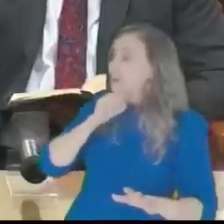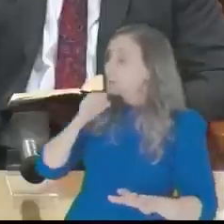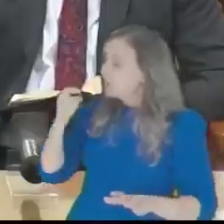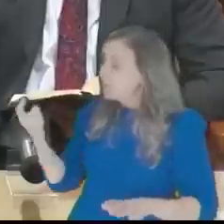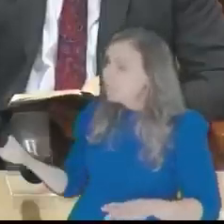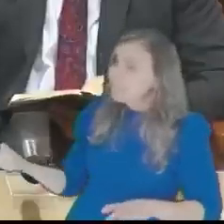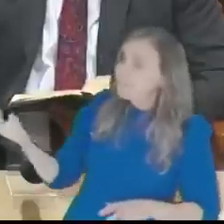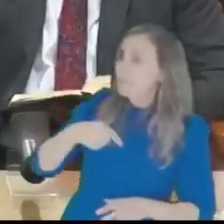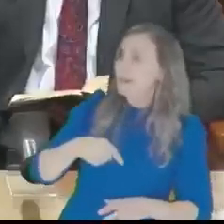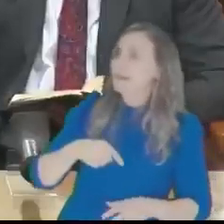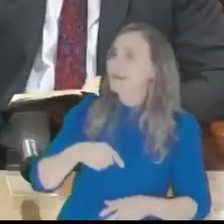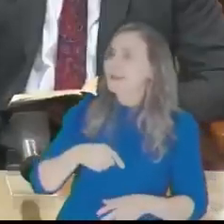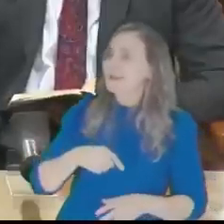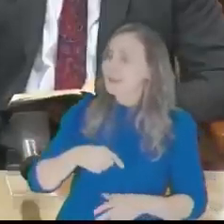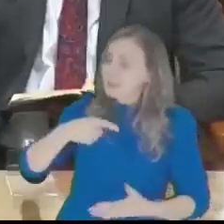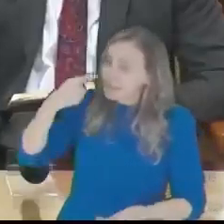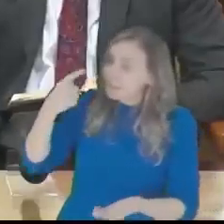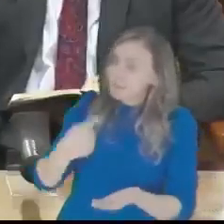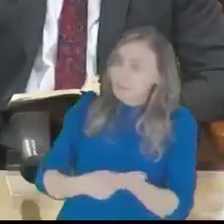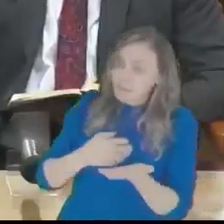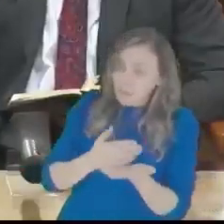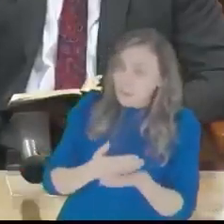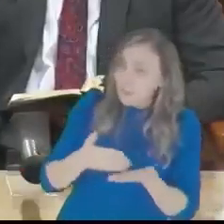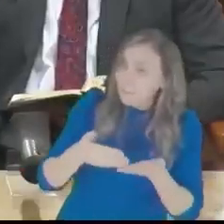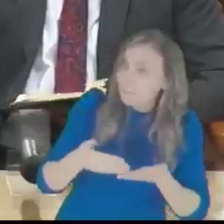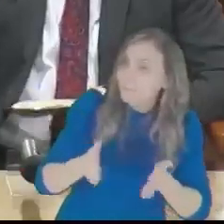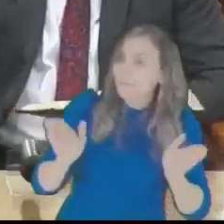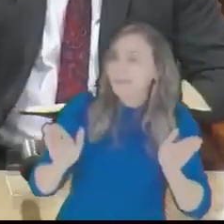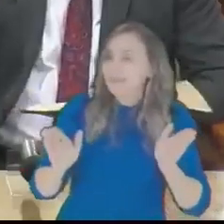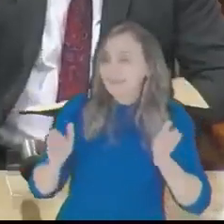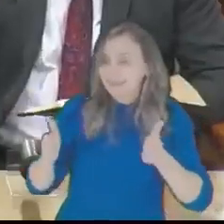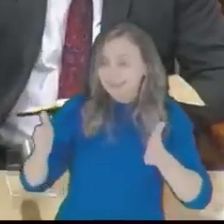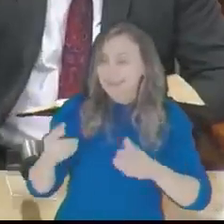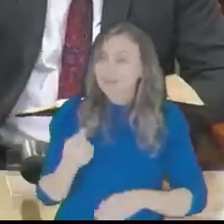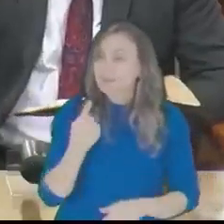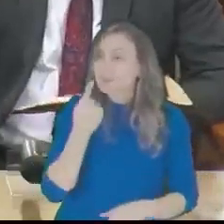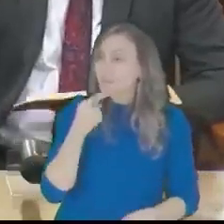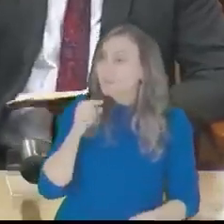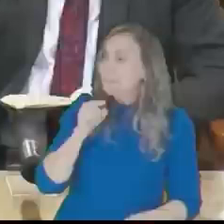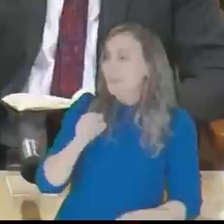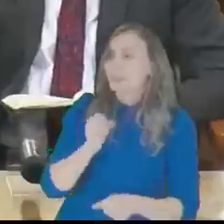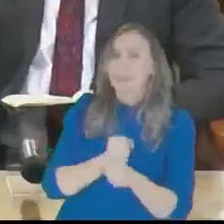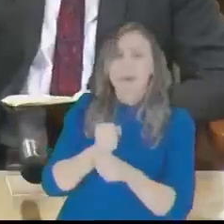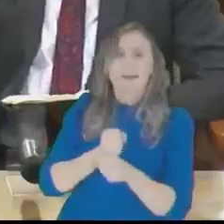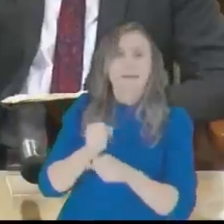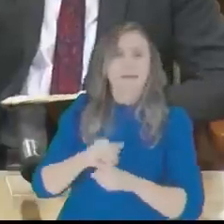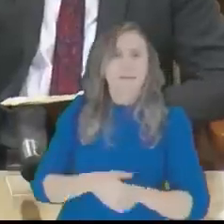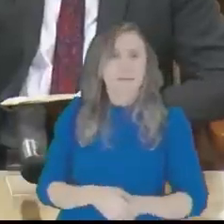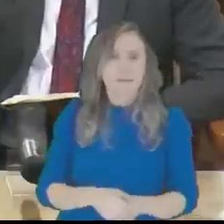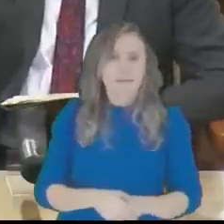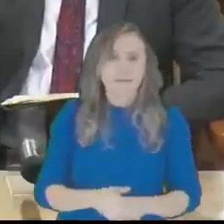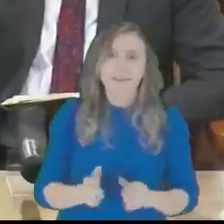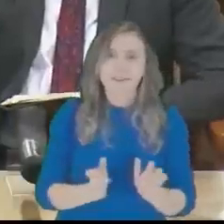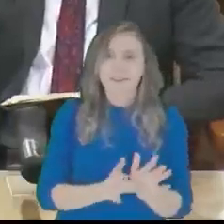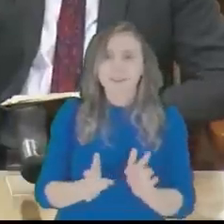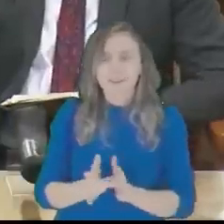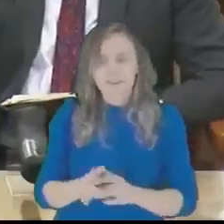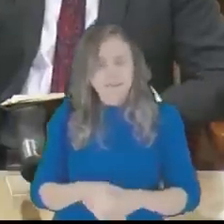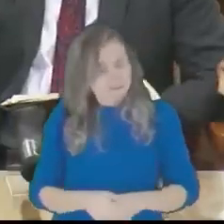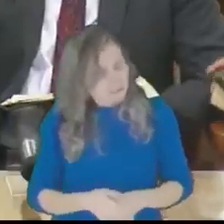o reino que o Senhor prometeu aos profetas do passado. E Jesus disse, mas olha como é que eles querem.